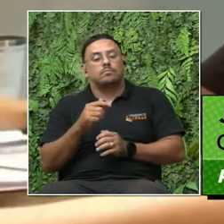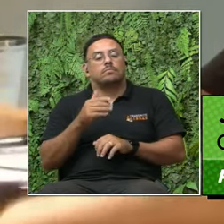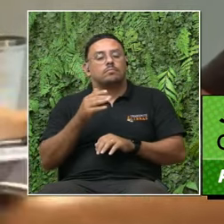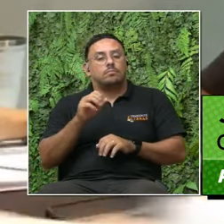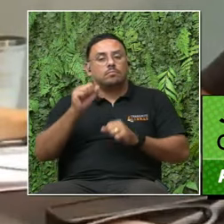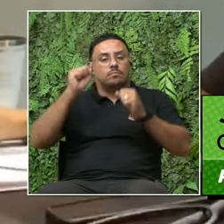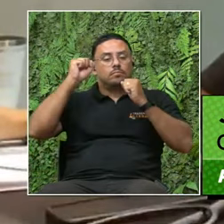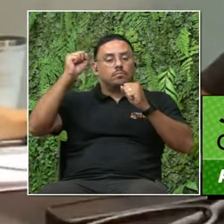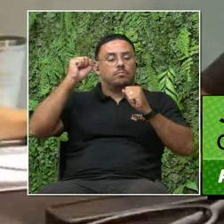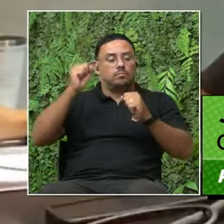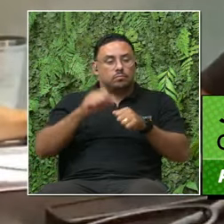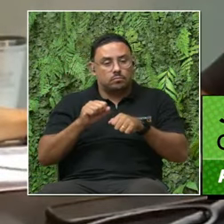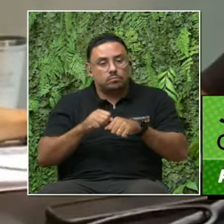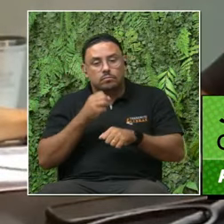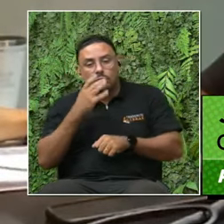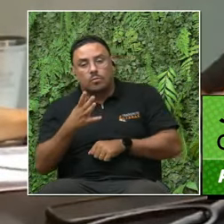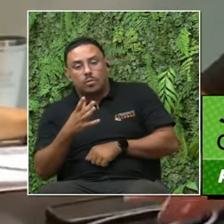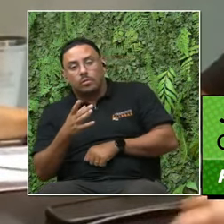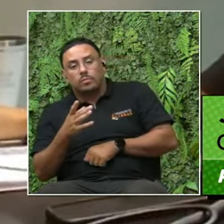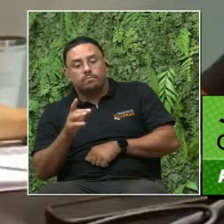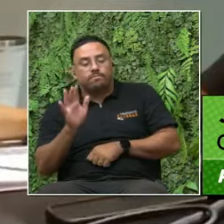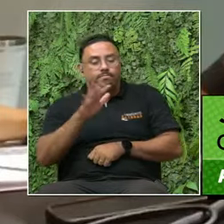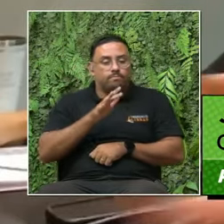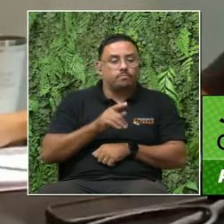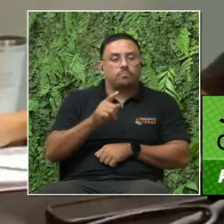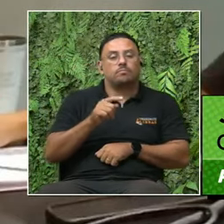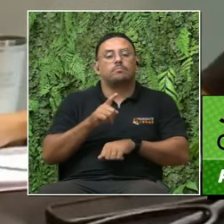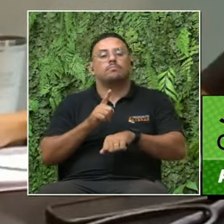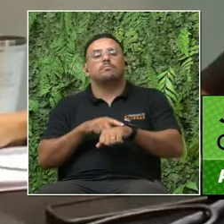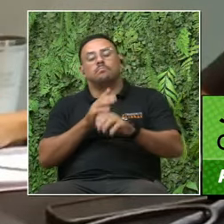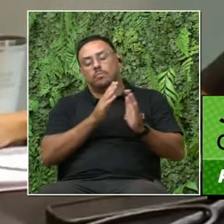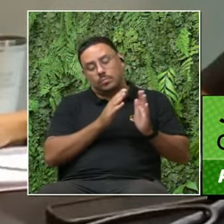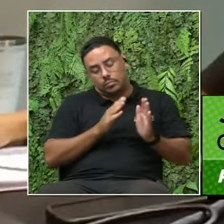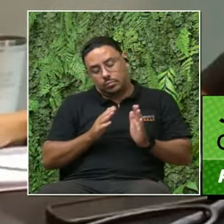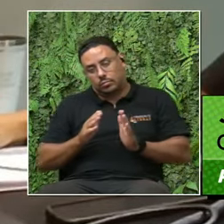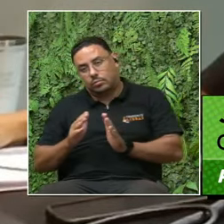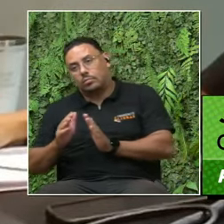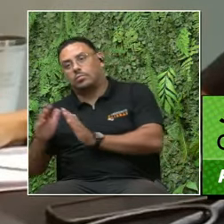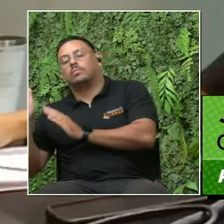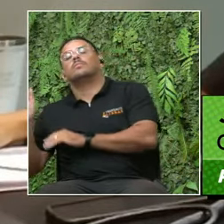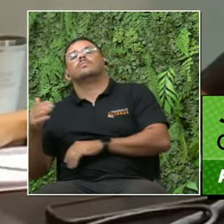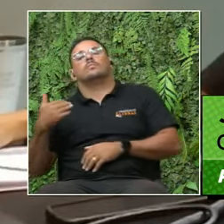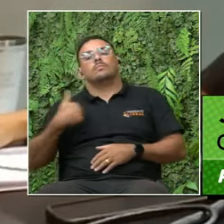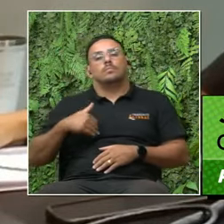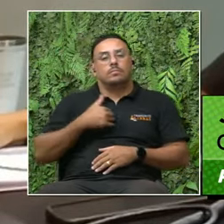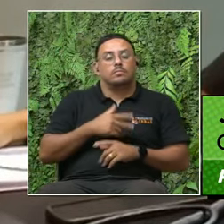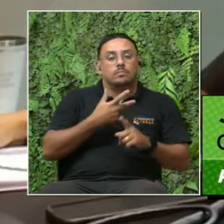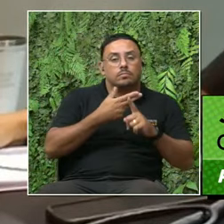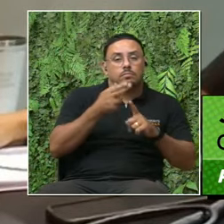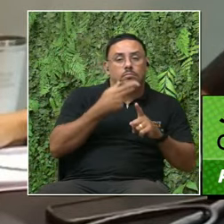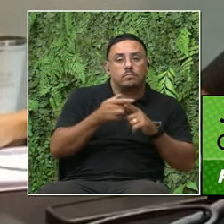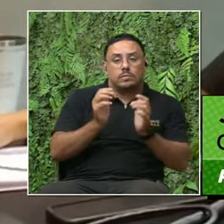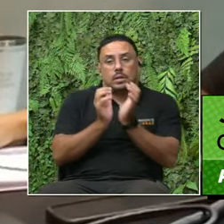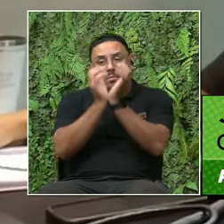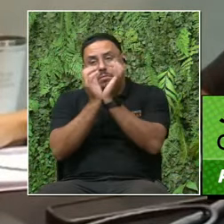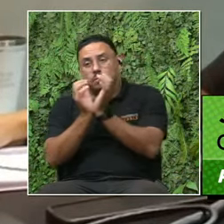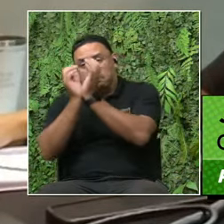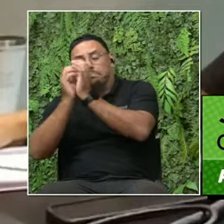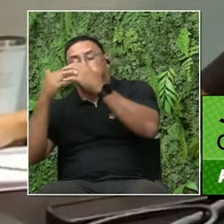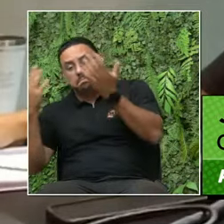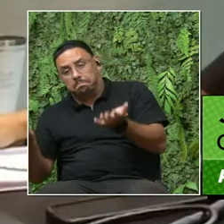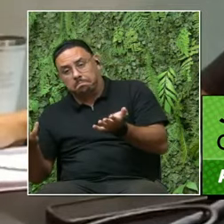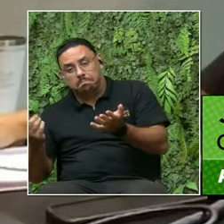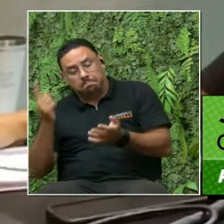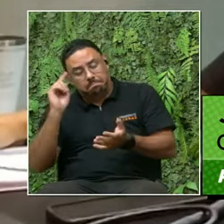Atlético jogue se vai ser bom se o né aí o tempo vai dizer se na temporada o Atlético vai conquistar grandes títulos não sei